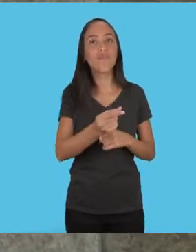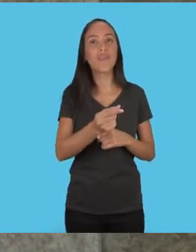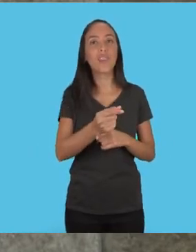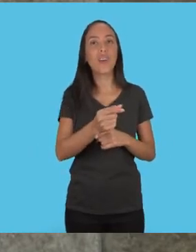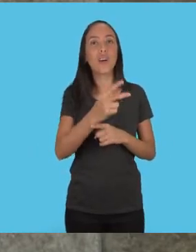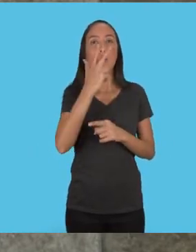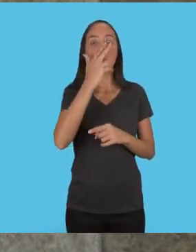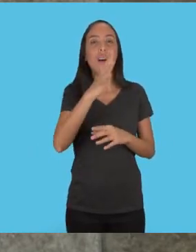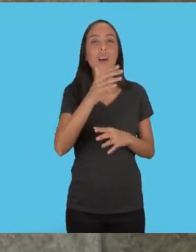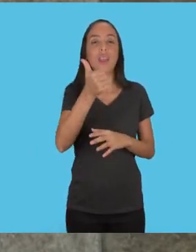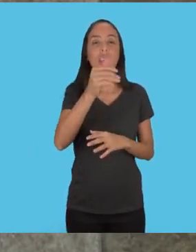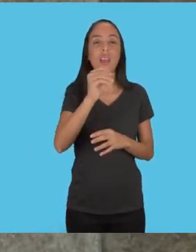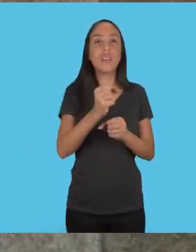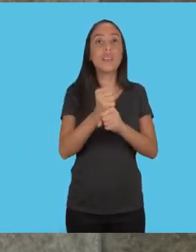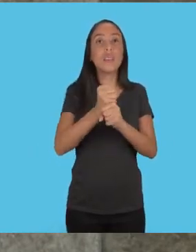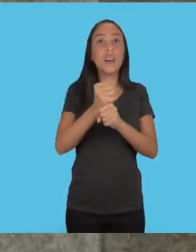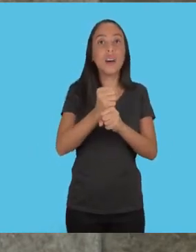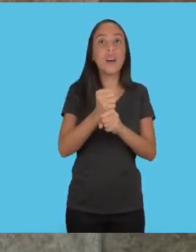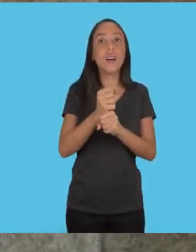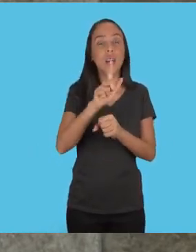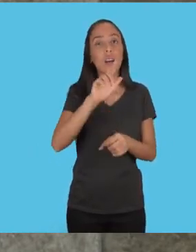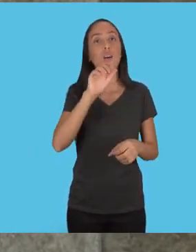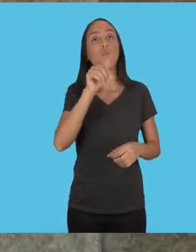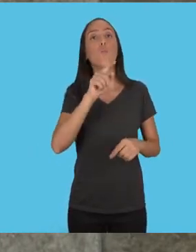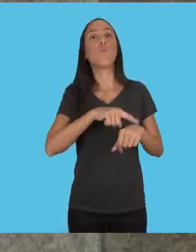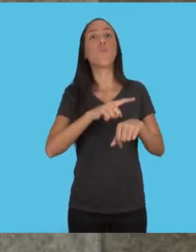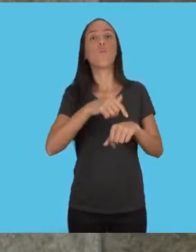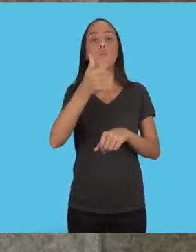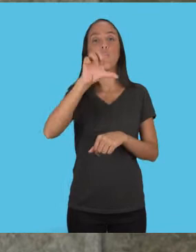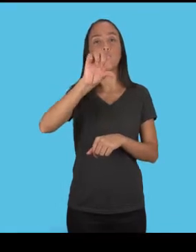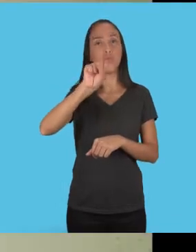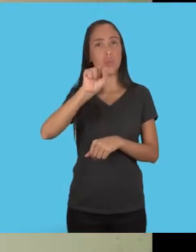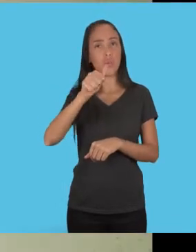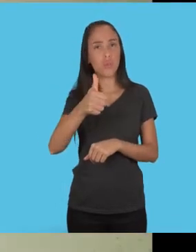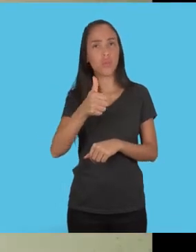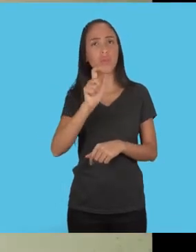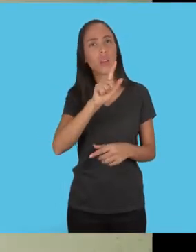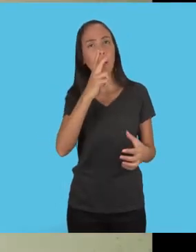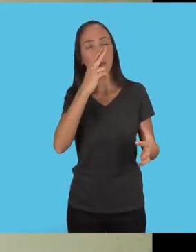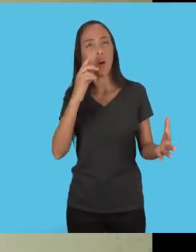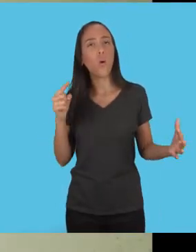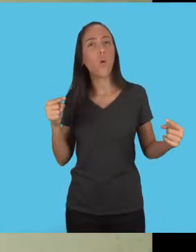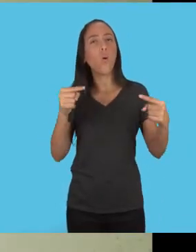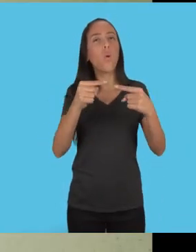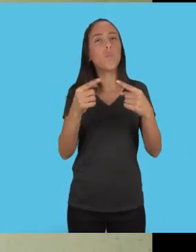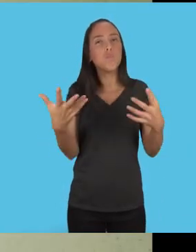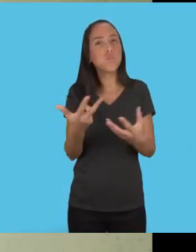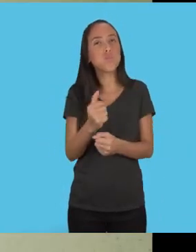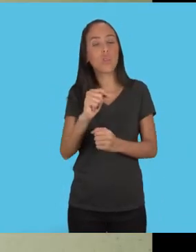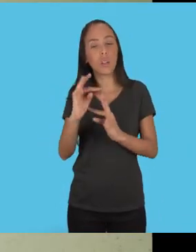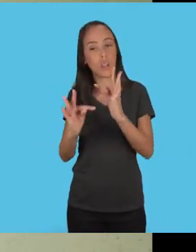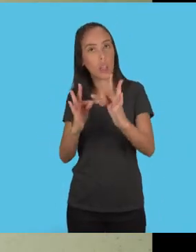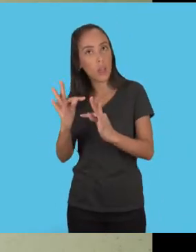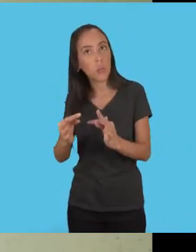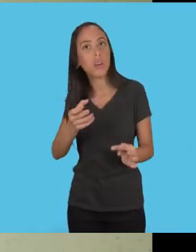in 1981. And that was due to a combination of treatment with drugs that were not as